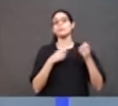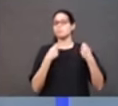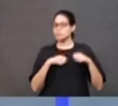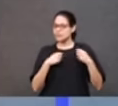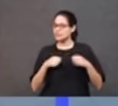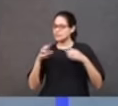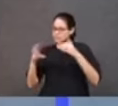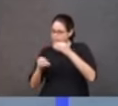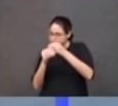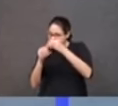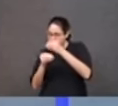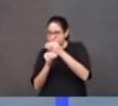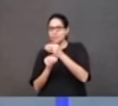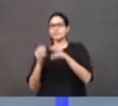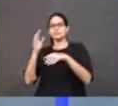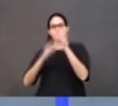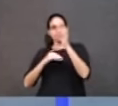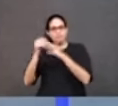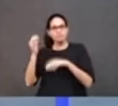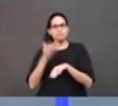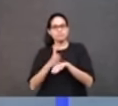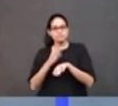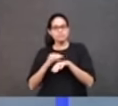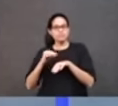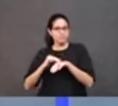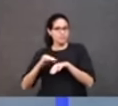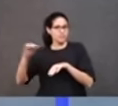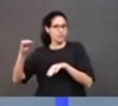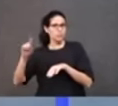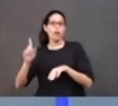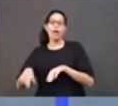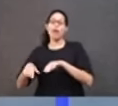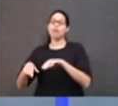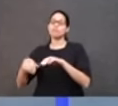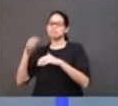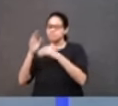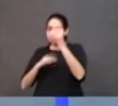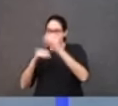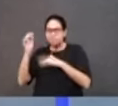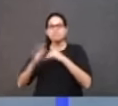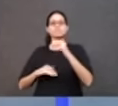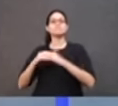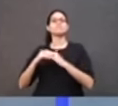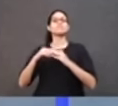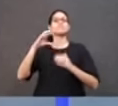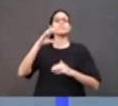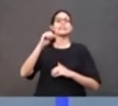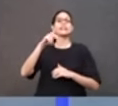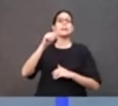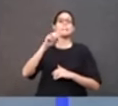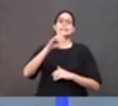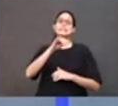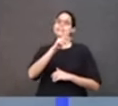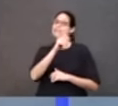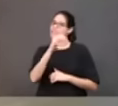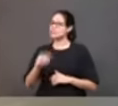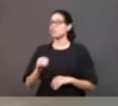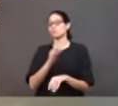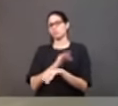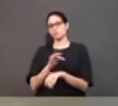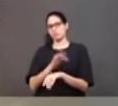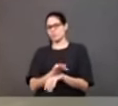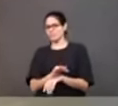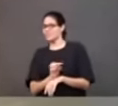de capacitação em nível de mestrado como uma forma de capacitação dos nossos servidores, senão poderíamos ter problema junto